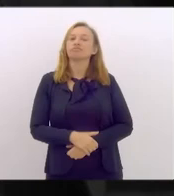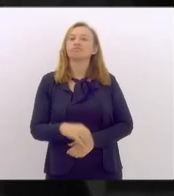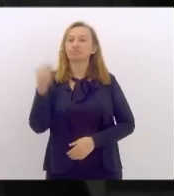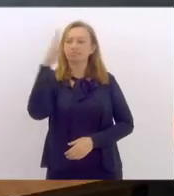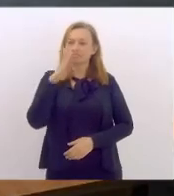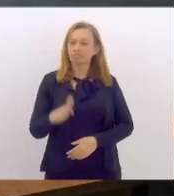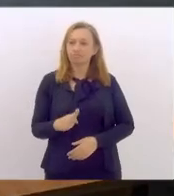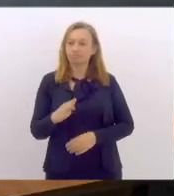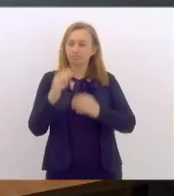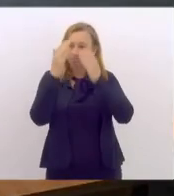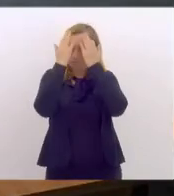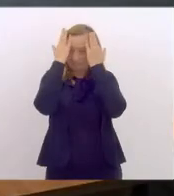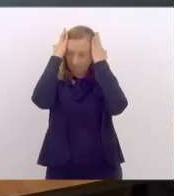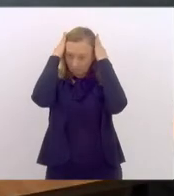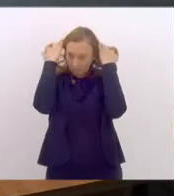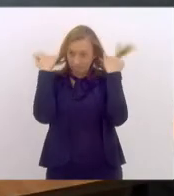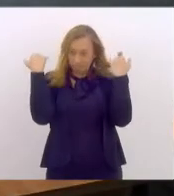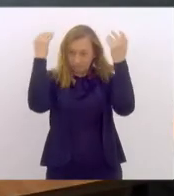Brasil